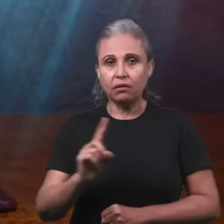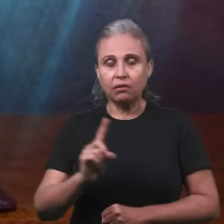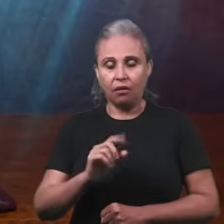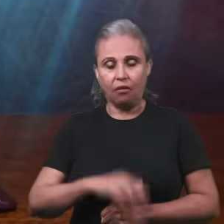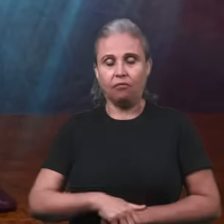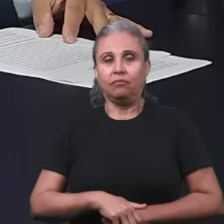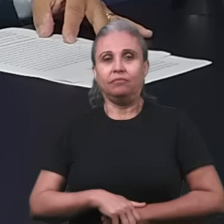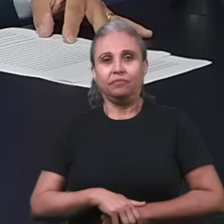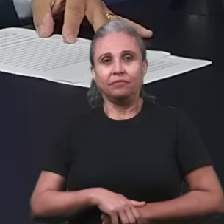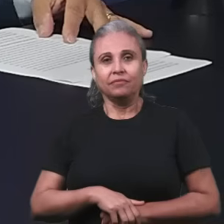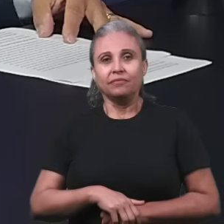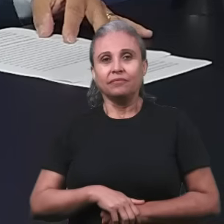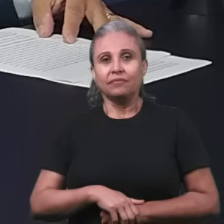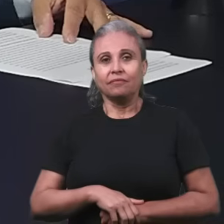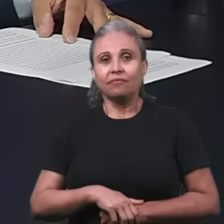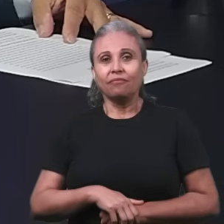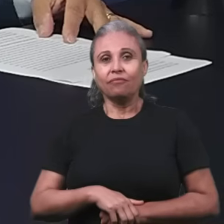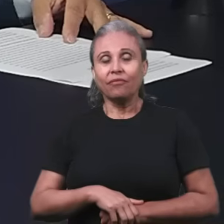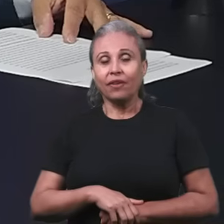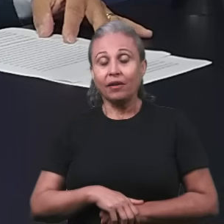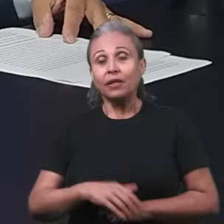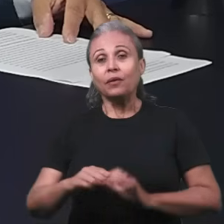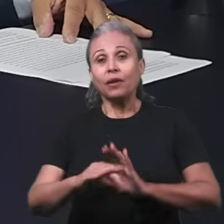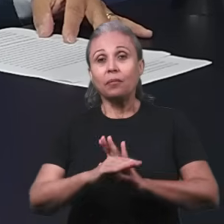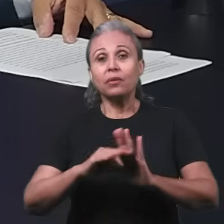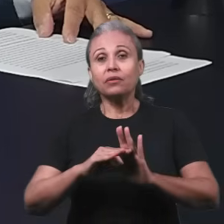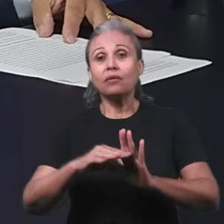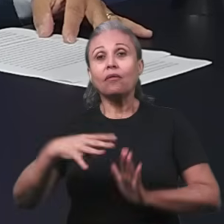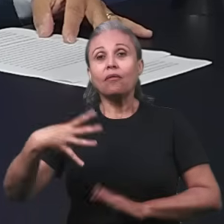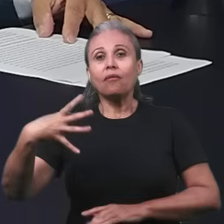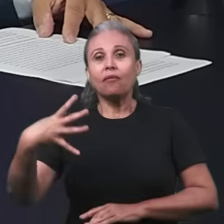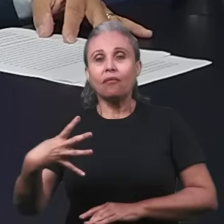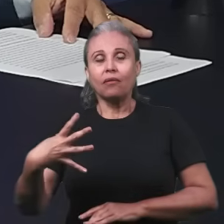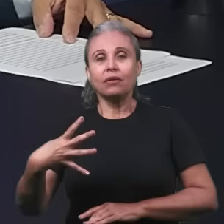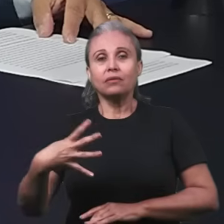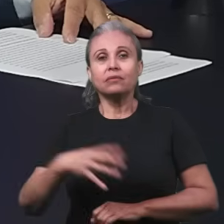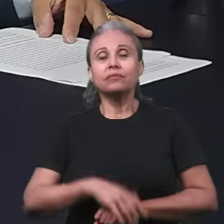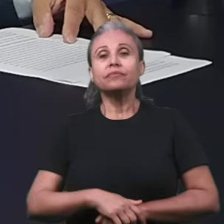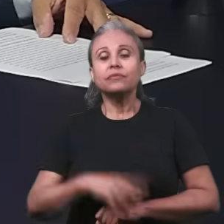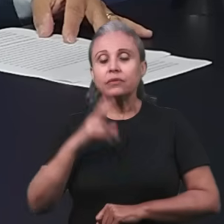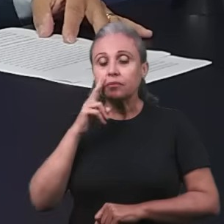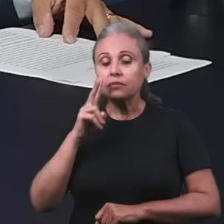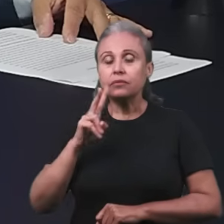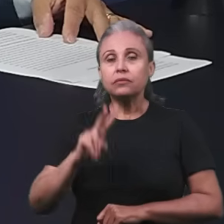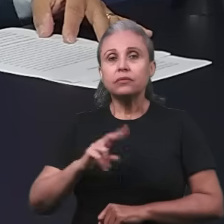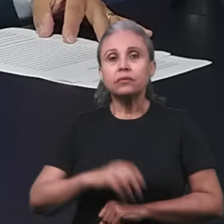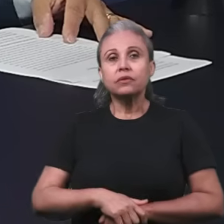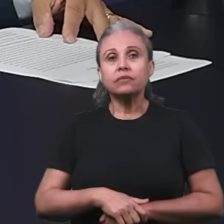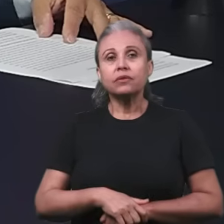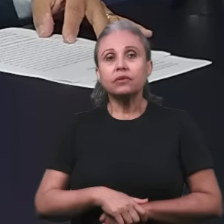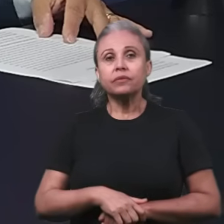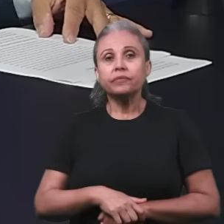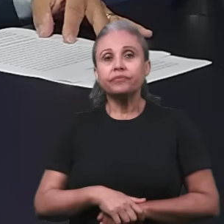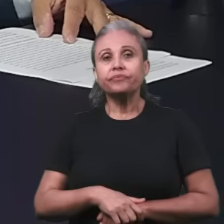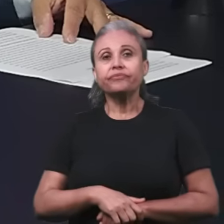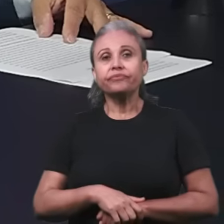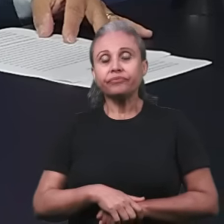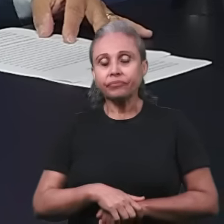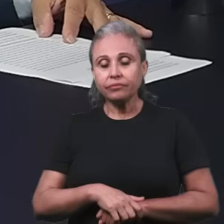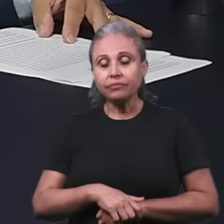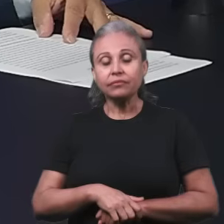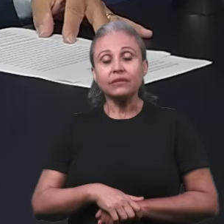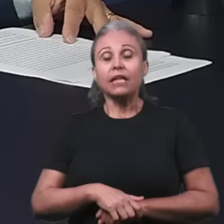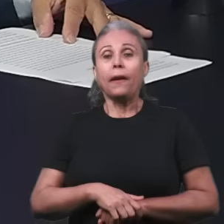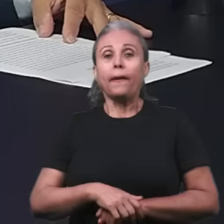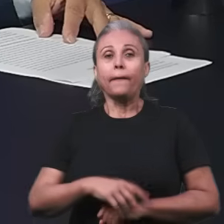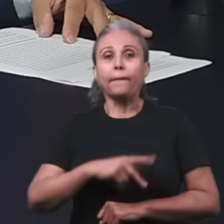essas coisas? E no capítulo 4, nós vamos ver que eles lançaram a mão deles e se colocaram na prisão até o